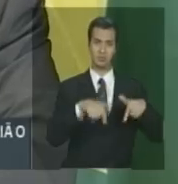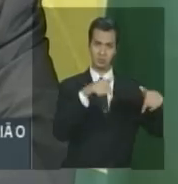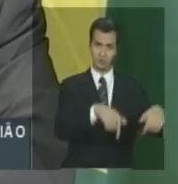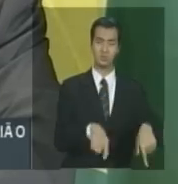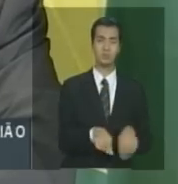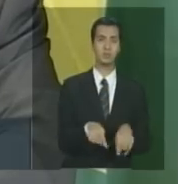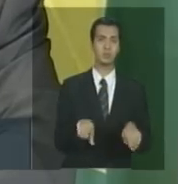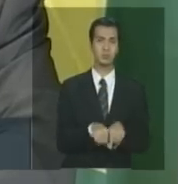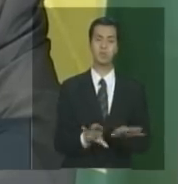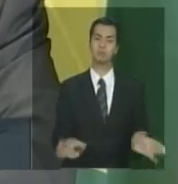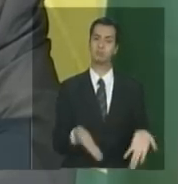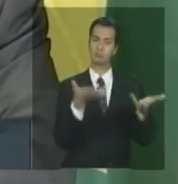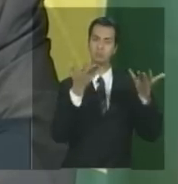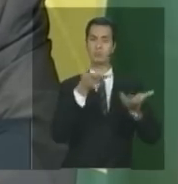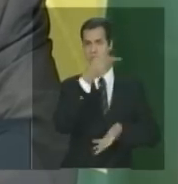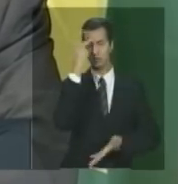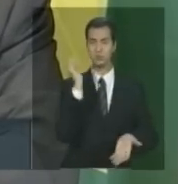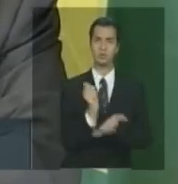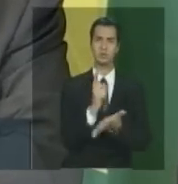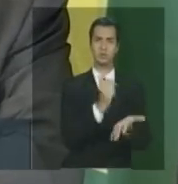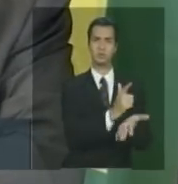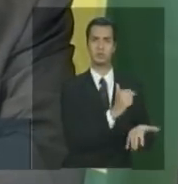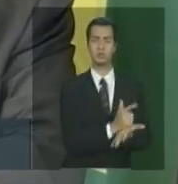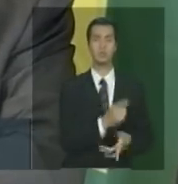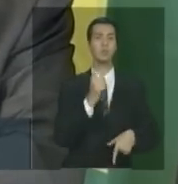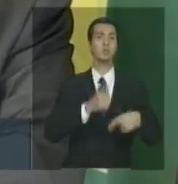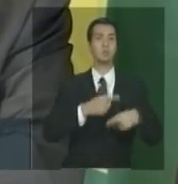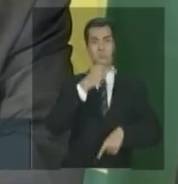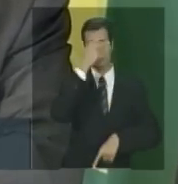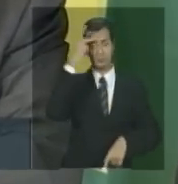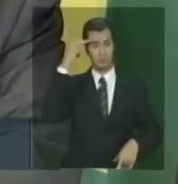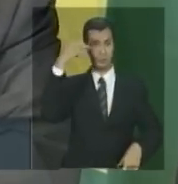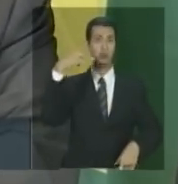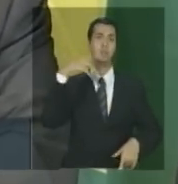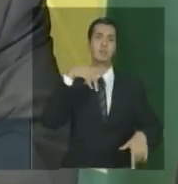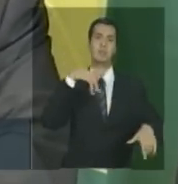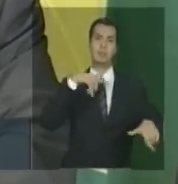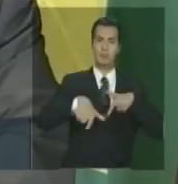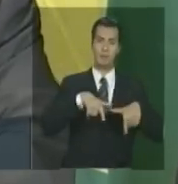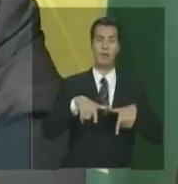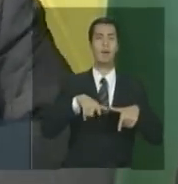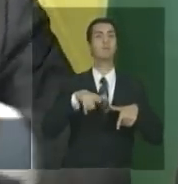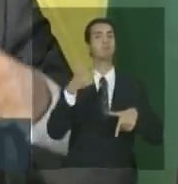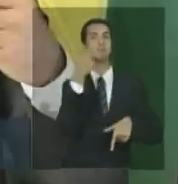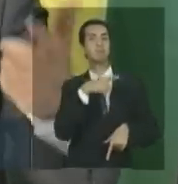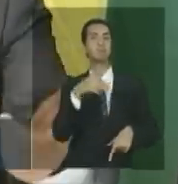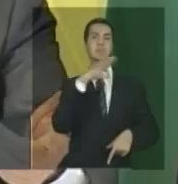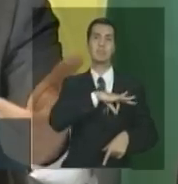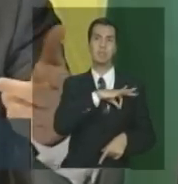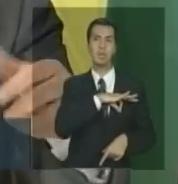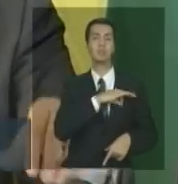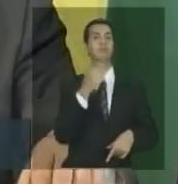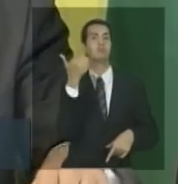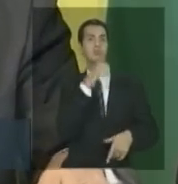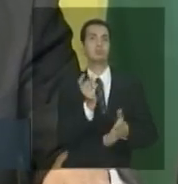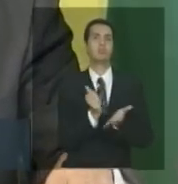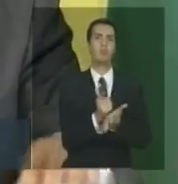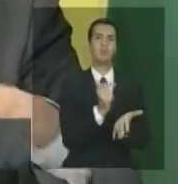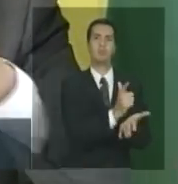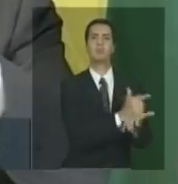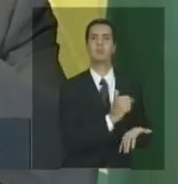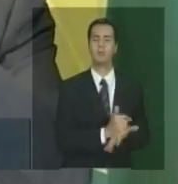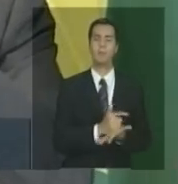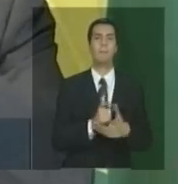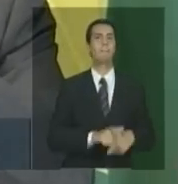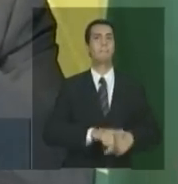o mercado consumidor, que o trabalhador, a massa salarial crescendo, significa a demanda crescendo e estimulando